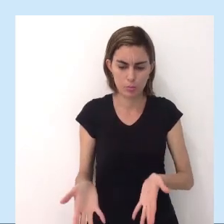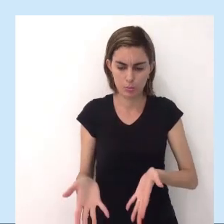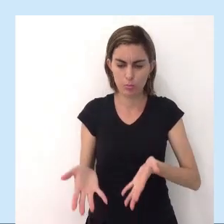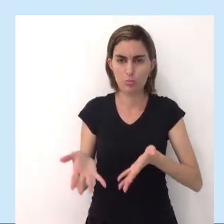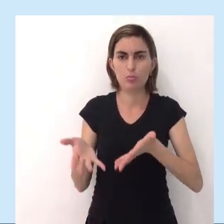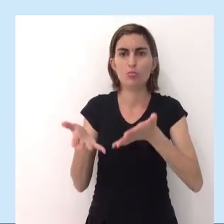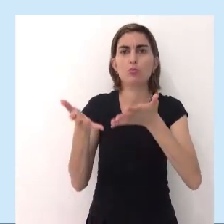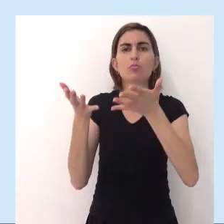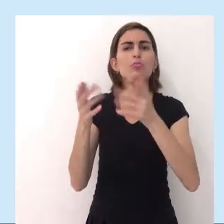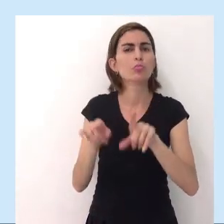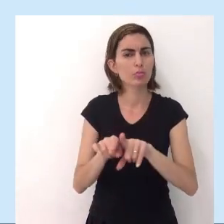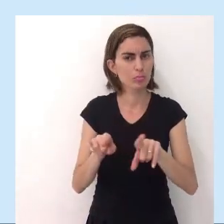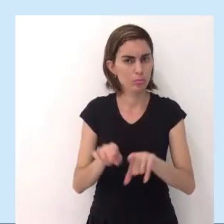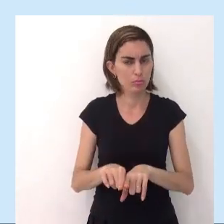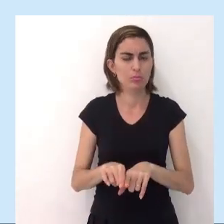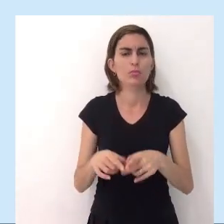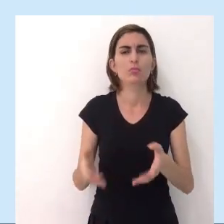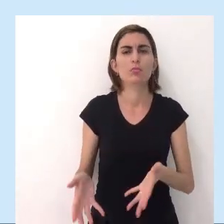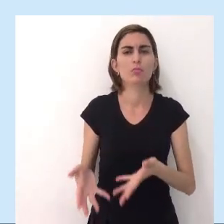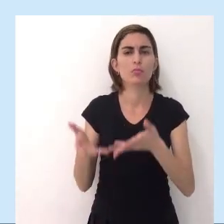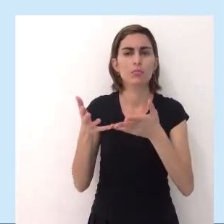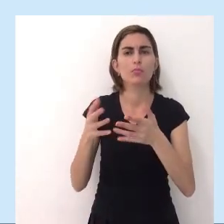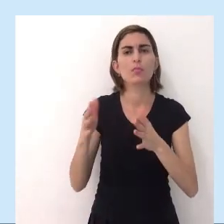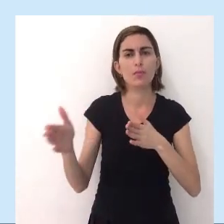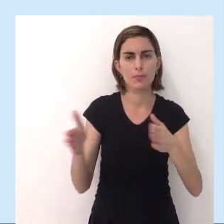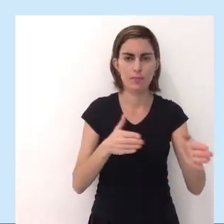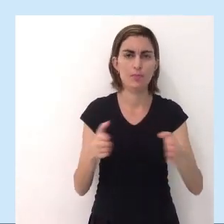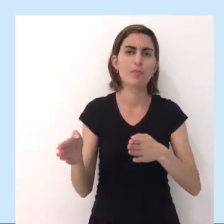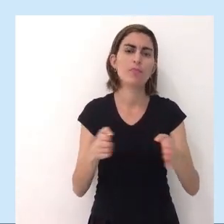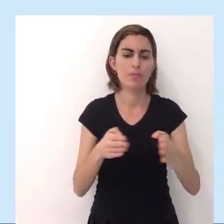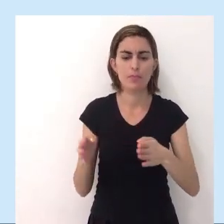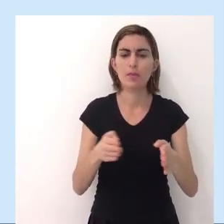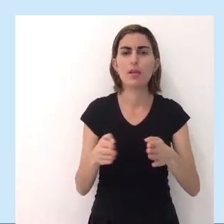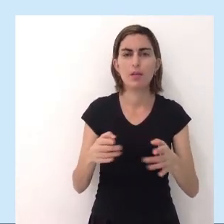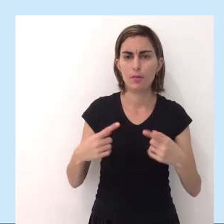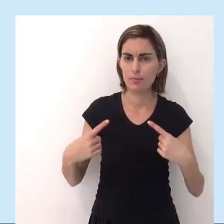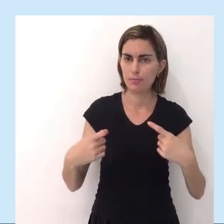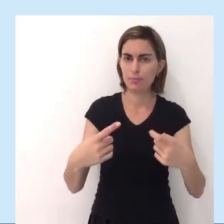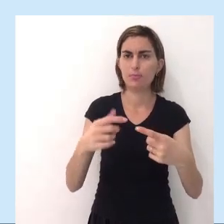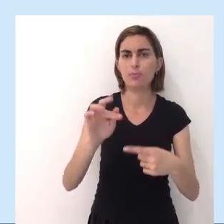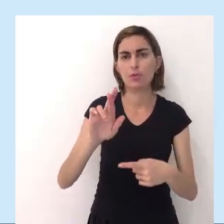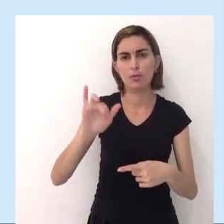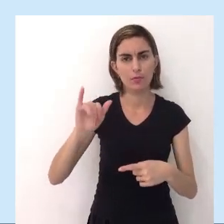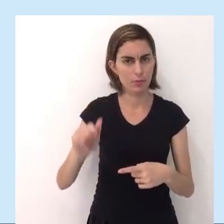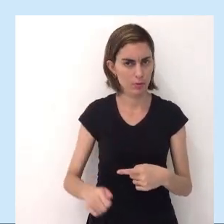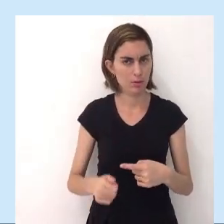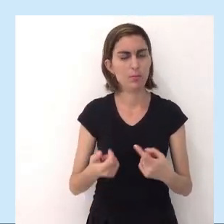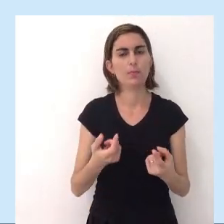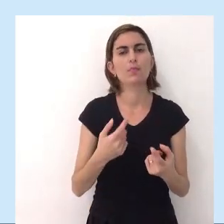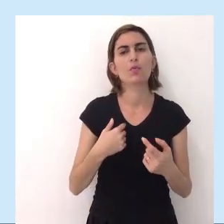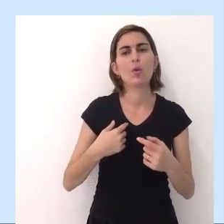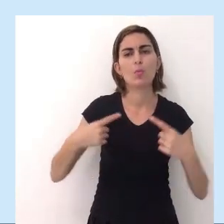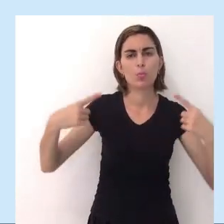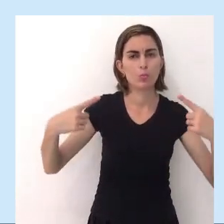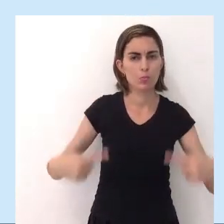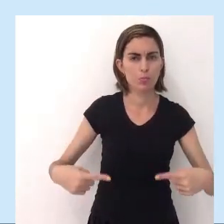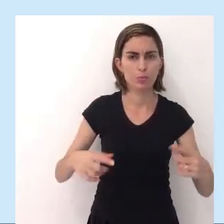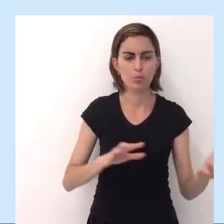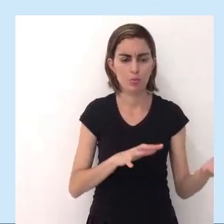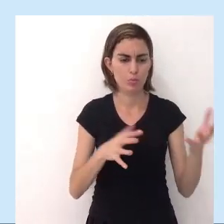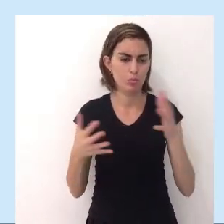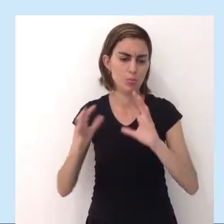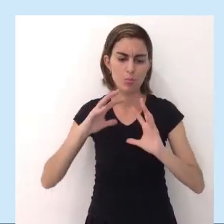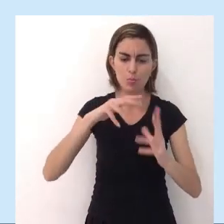aí, o socialismo real começa a crescer aí no período aí da Guerra Fria, tá? O confronto bipolar, o